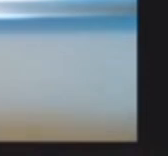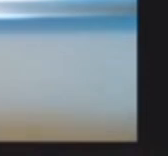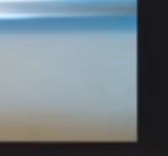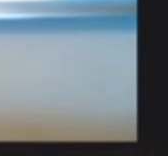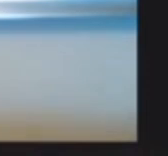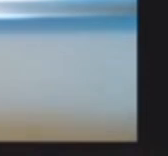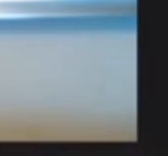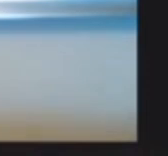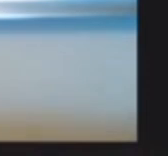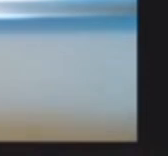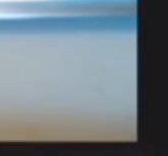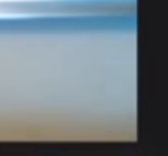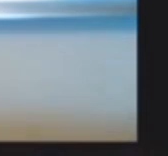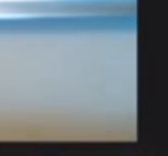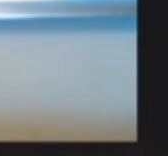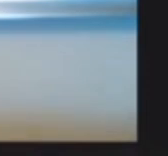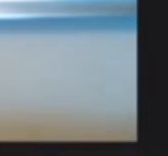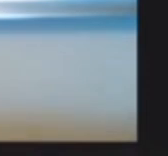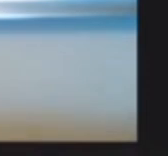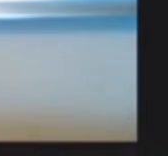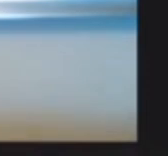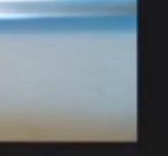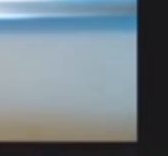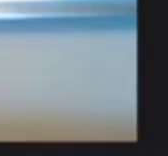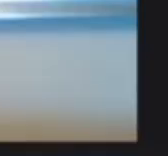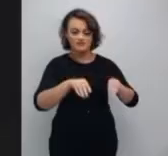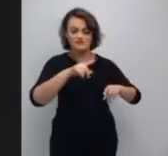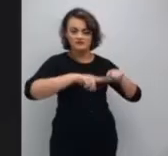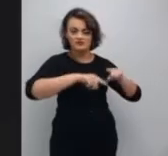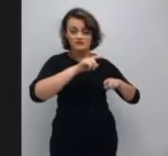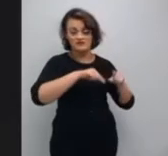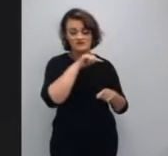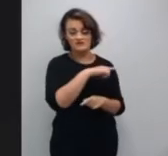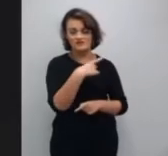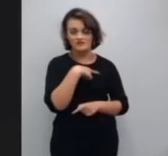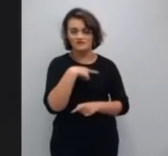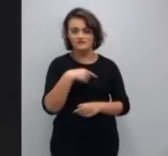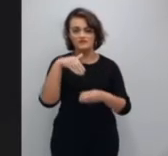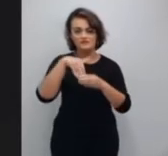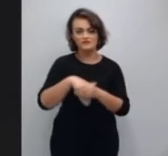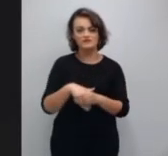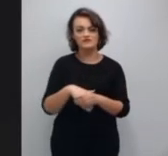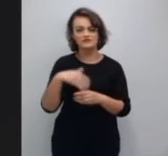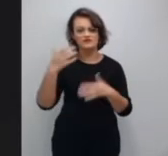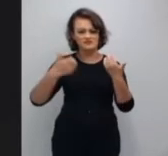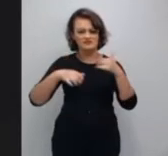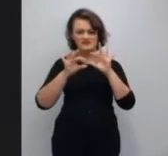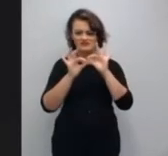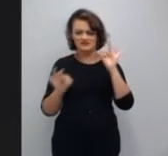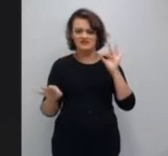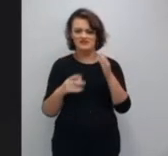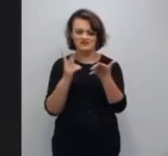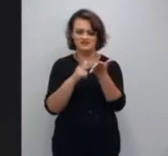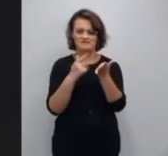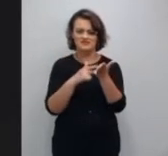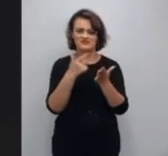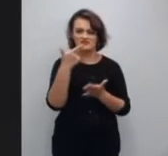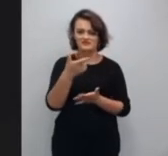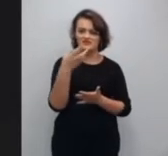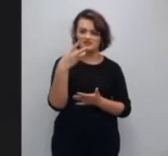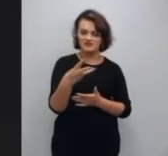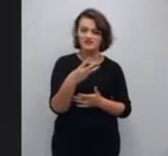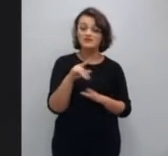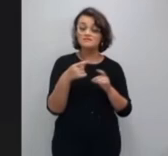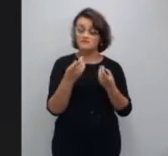tinha sucesso reconhecido EA utilizou também como música de fundo assim o ministro considerou que em conjunto é formado é uma